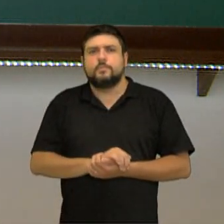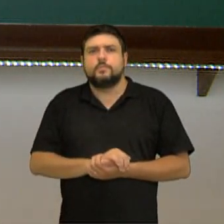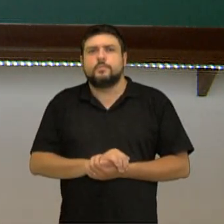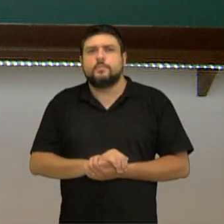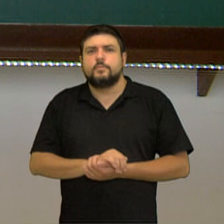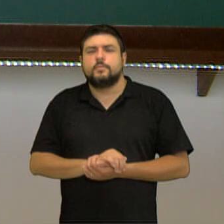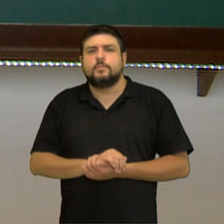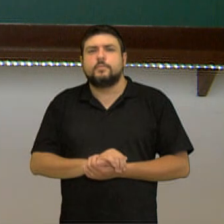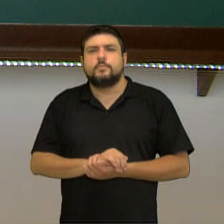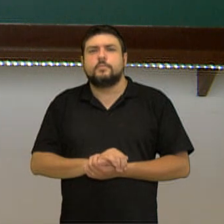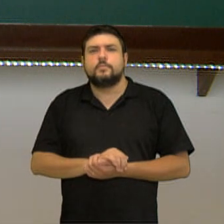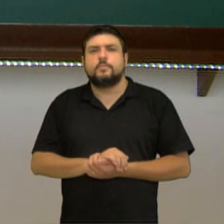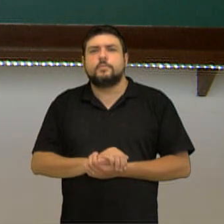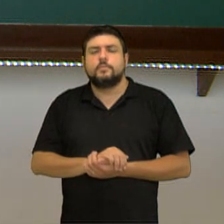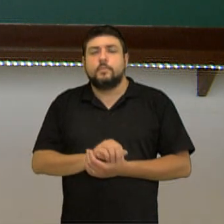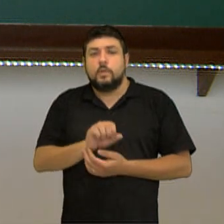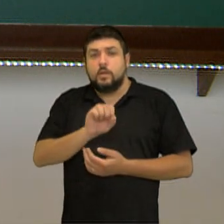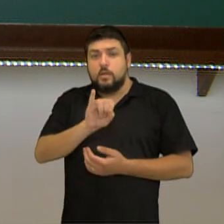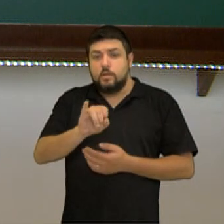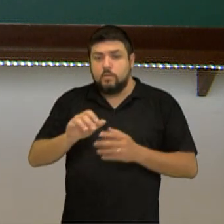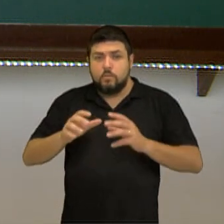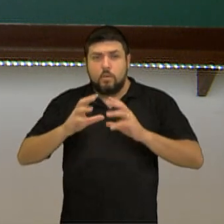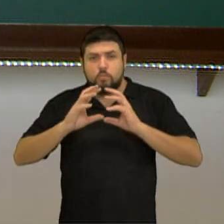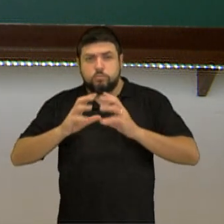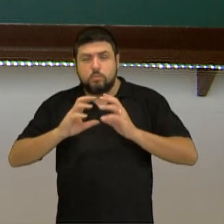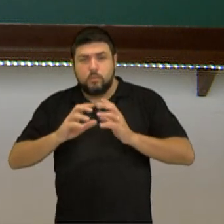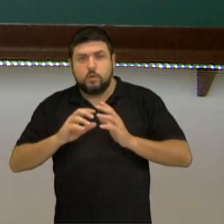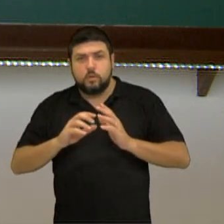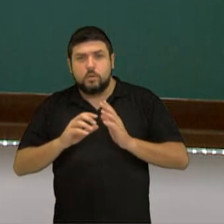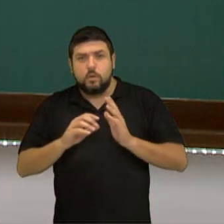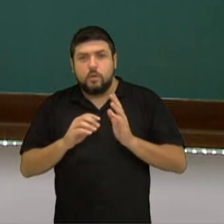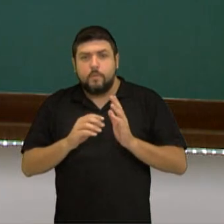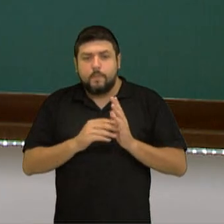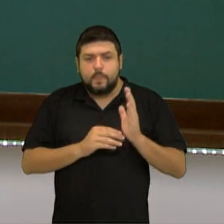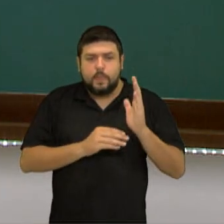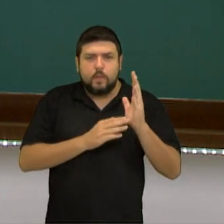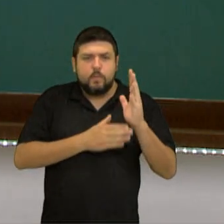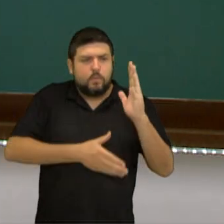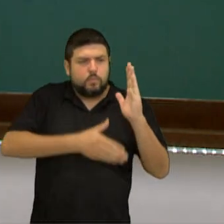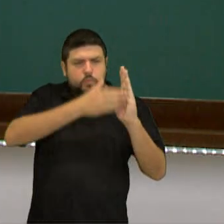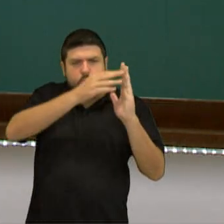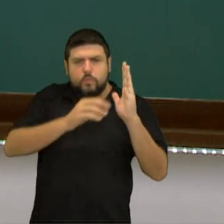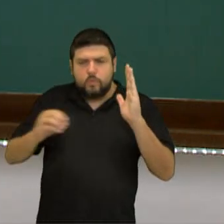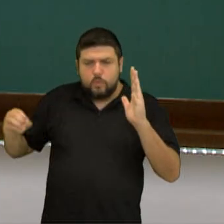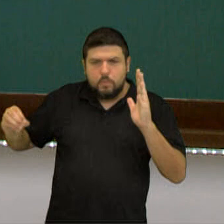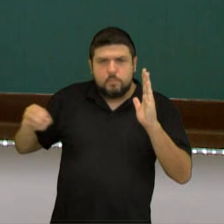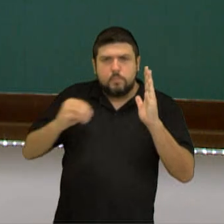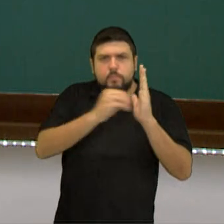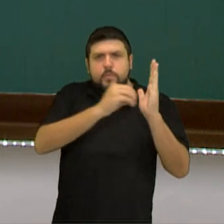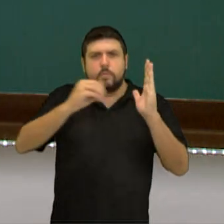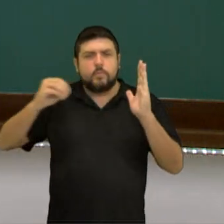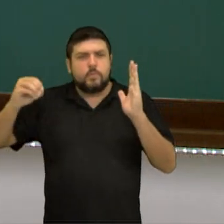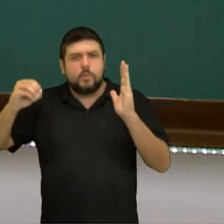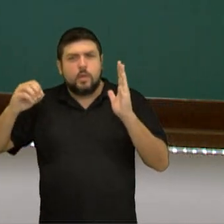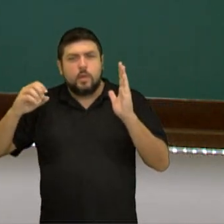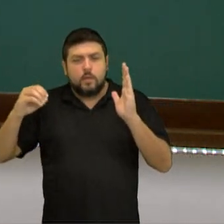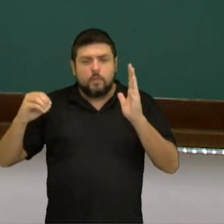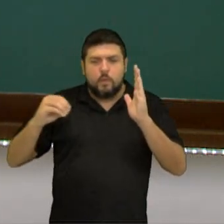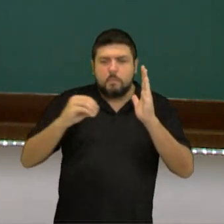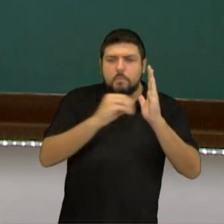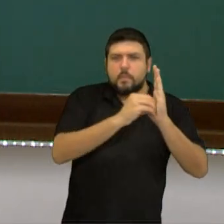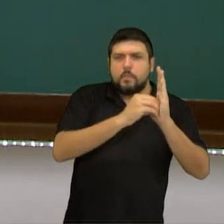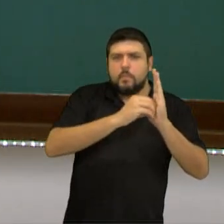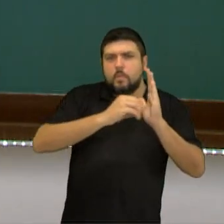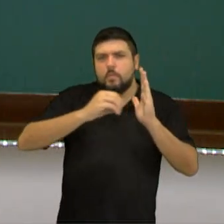caso, se você tem uma bola que ela rebate uma parede, certo? E ela volta com